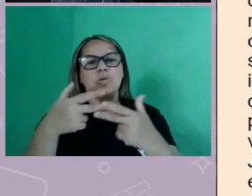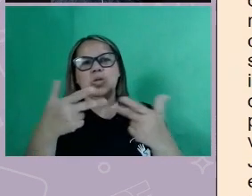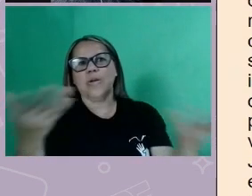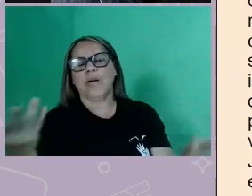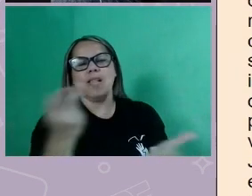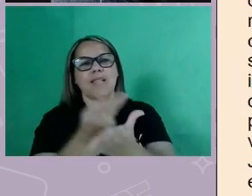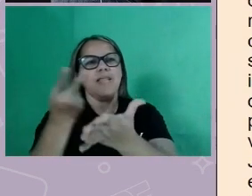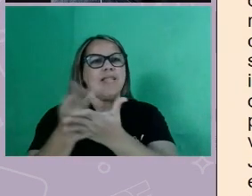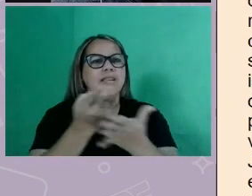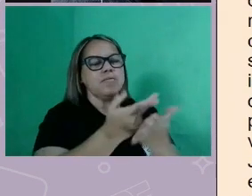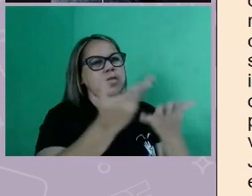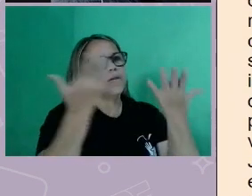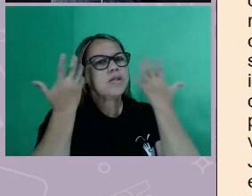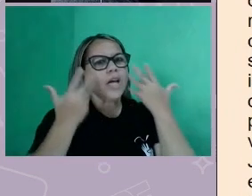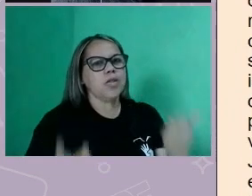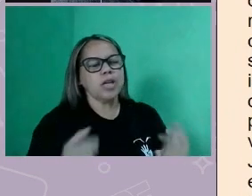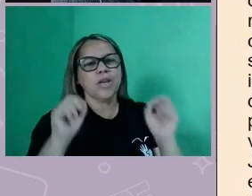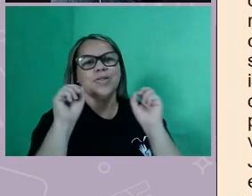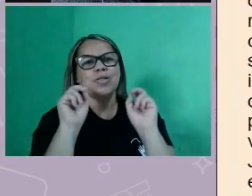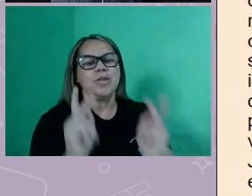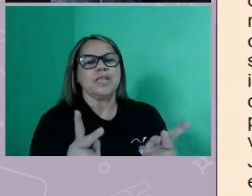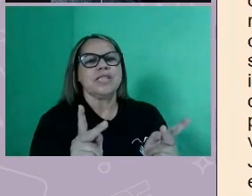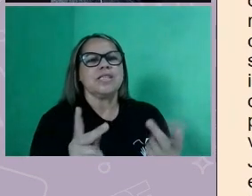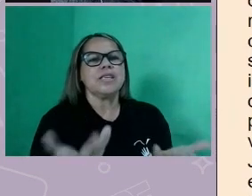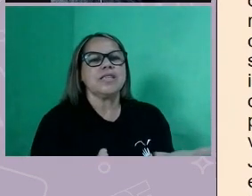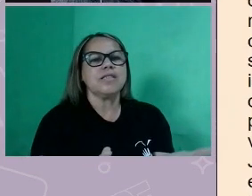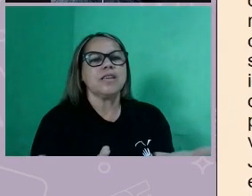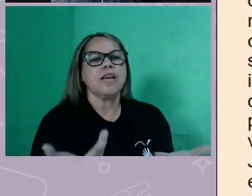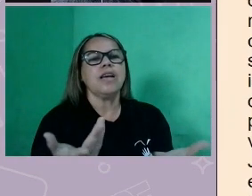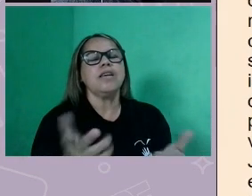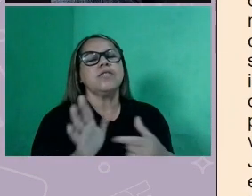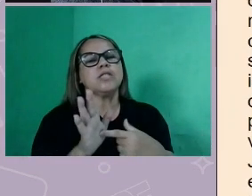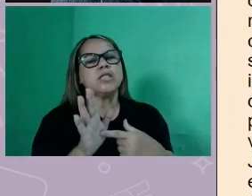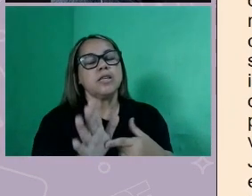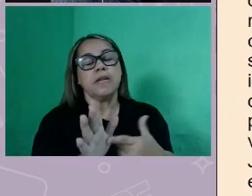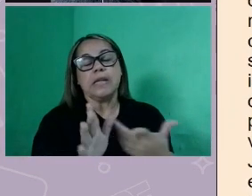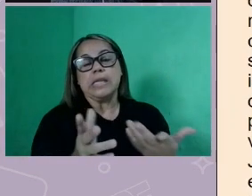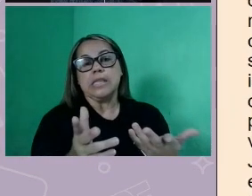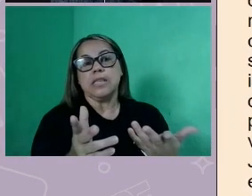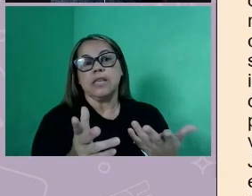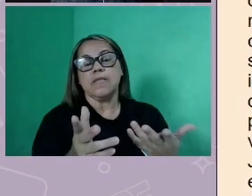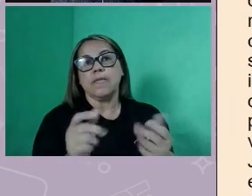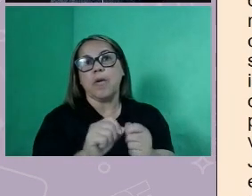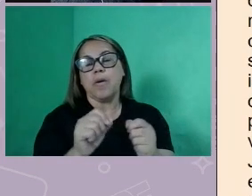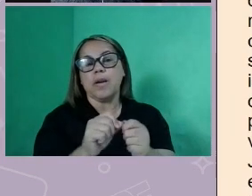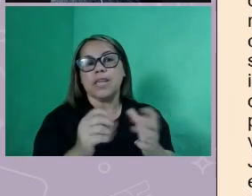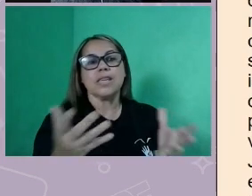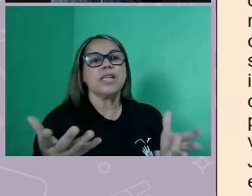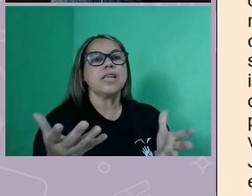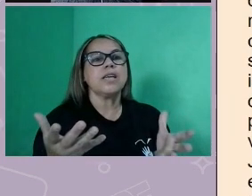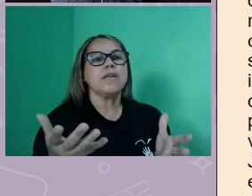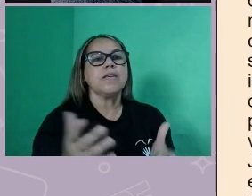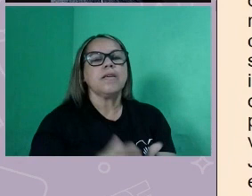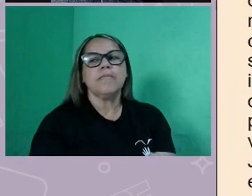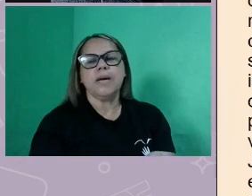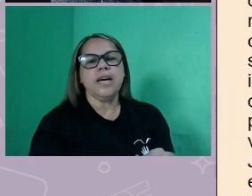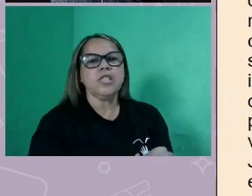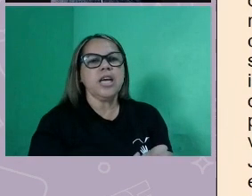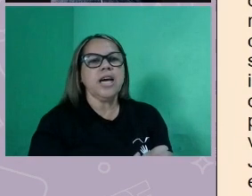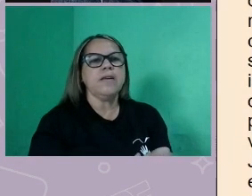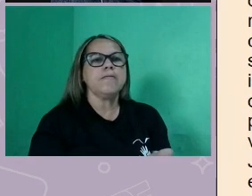fenômenos naturais é isso que Anaximandro por exemplo fez ao criar alguns princípios da química por exemplo